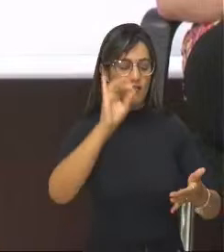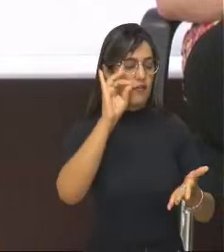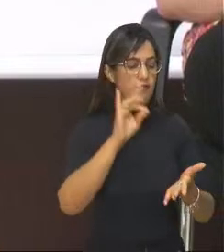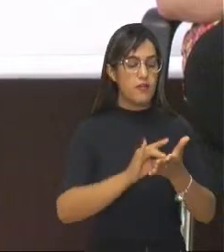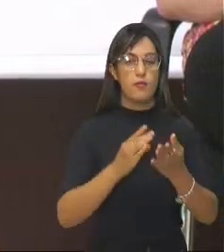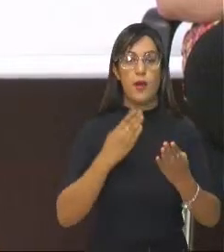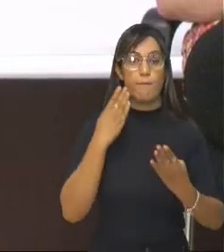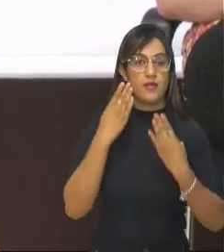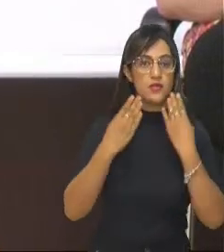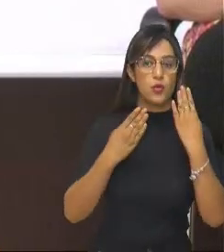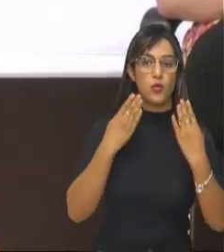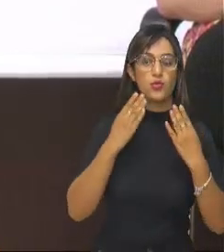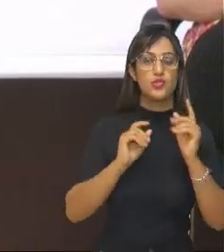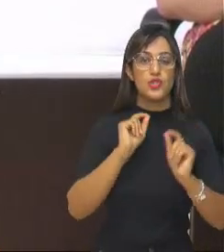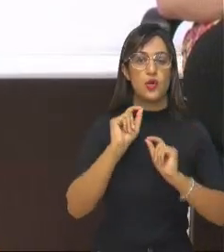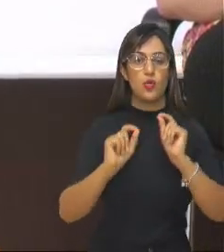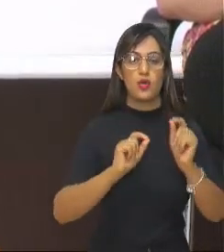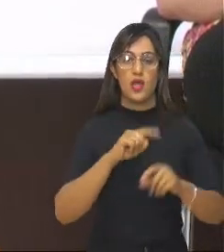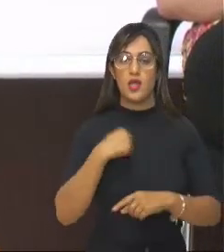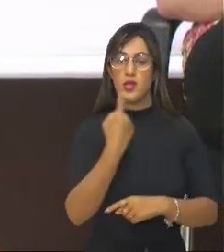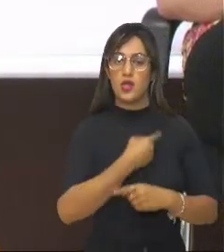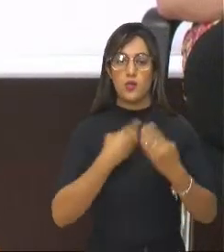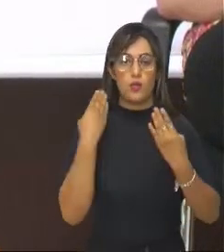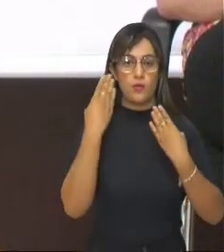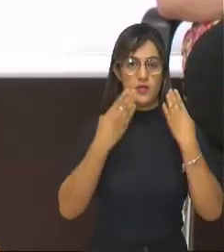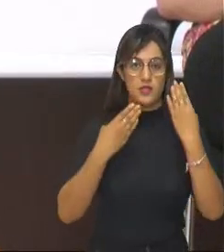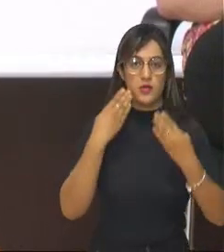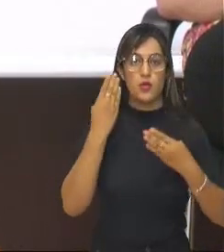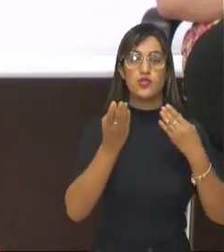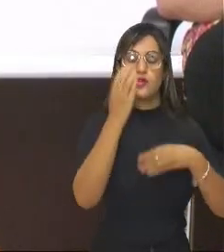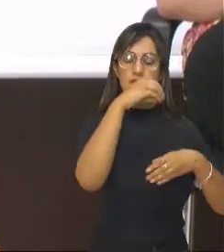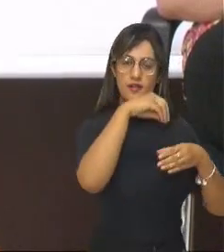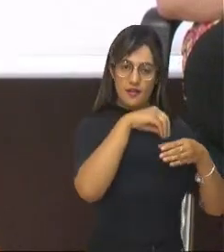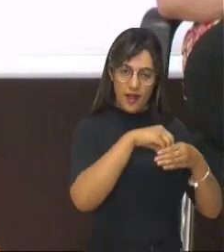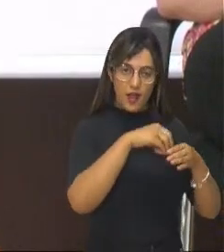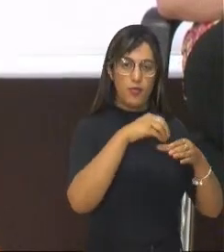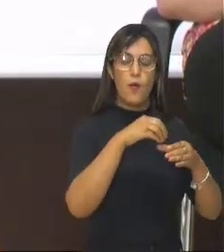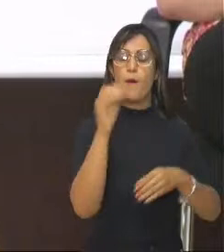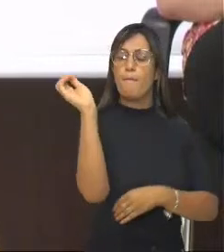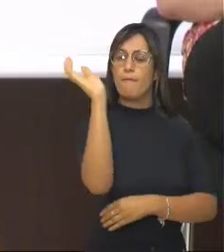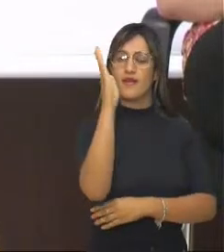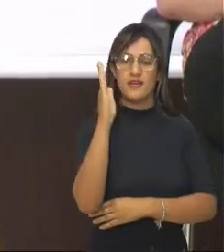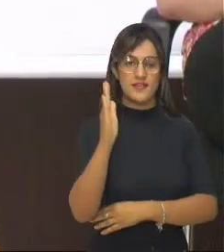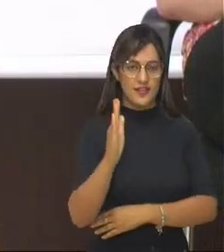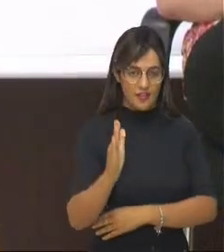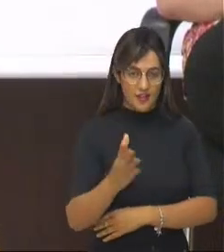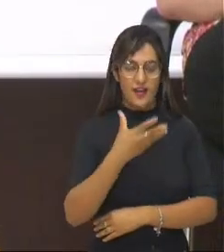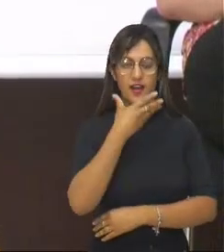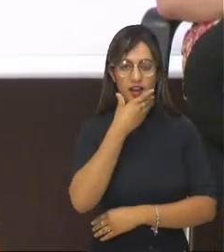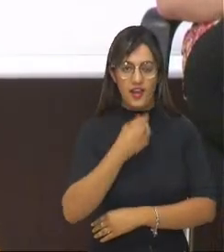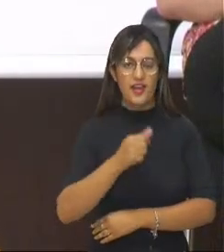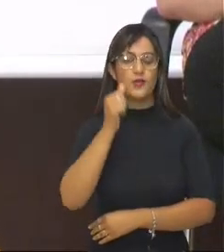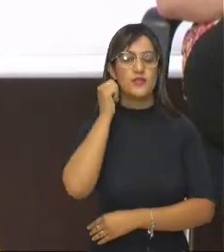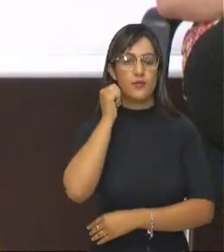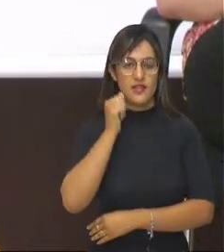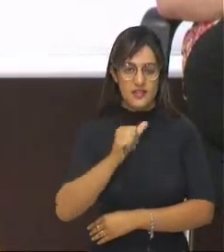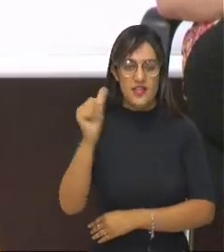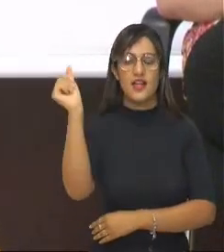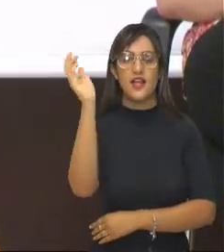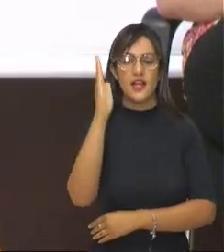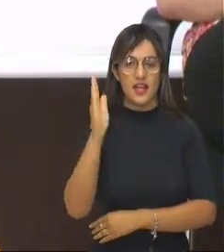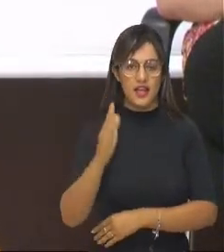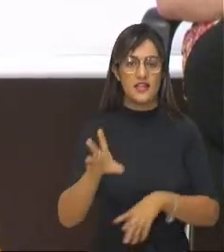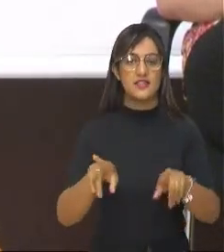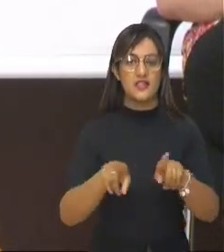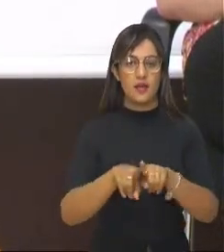psicologia, que nós queremos uma psicologia que caibam brasileiras, brasileiros e brasileires